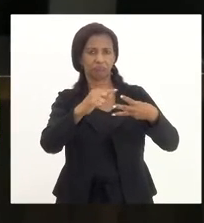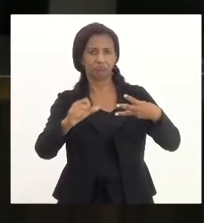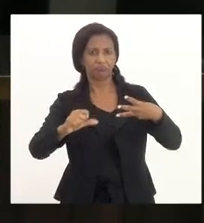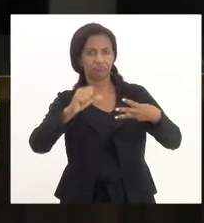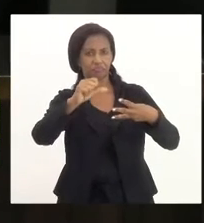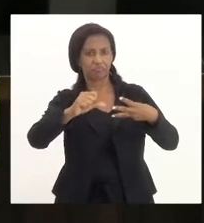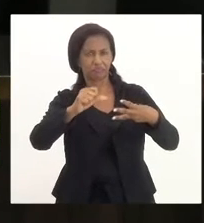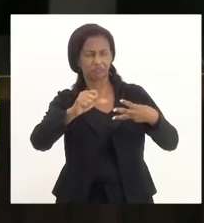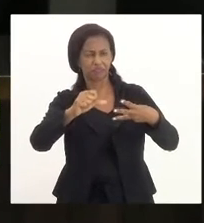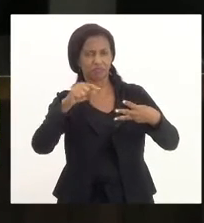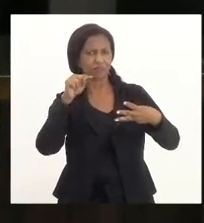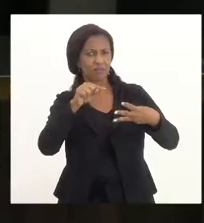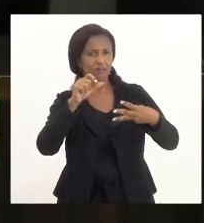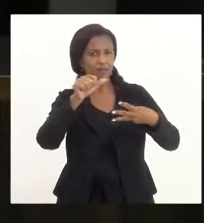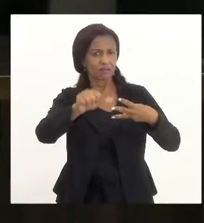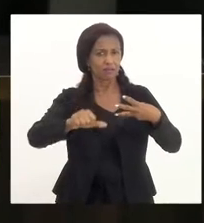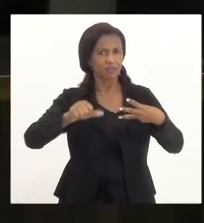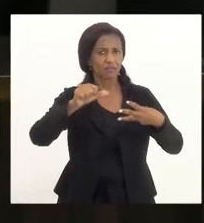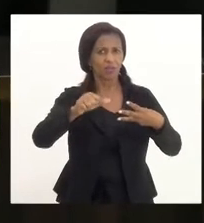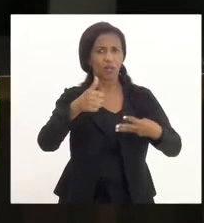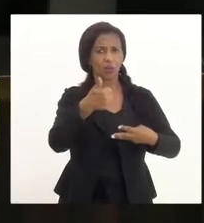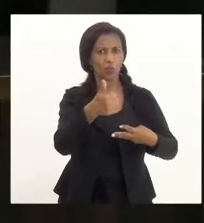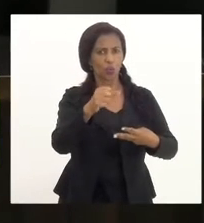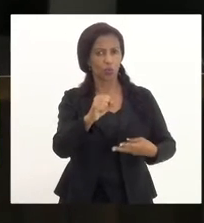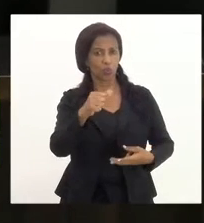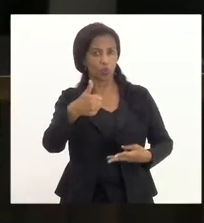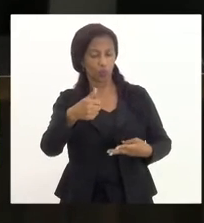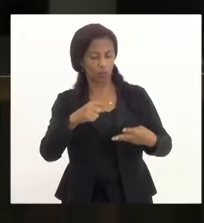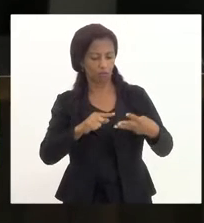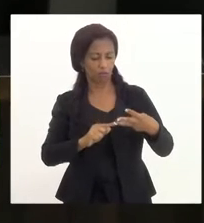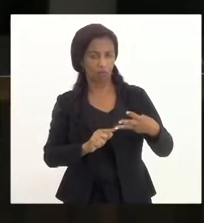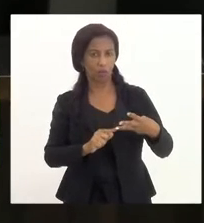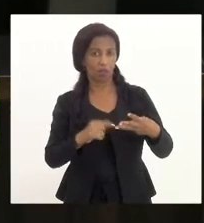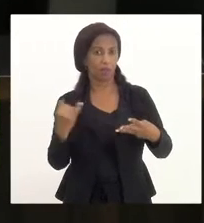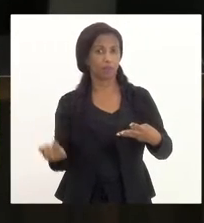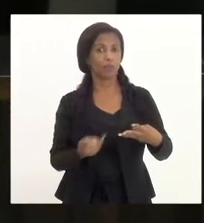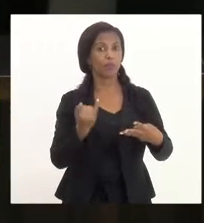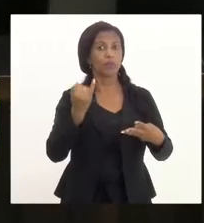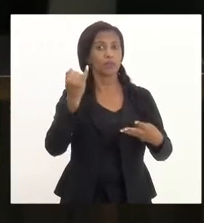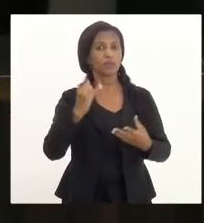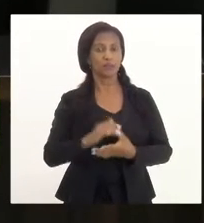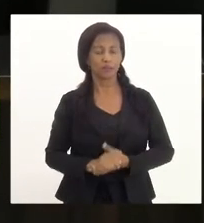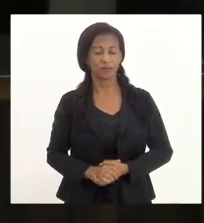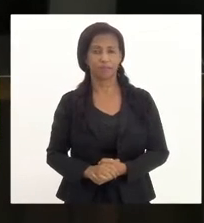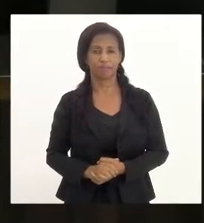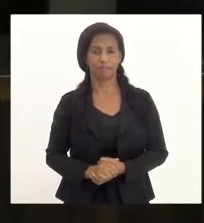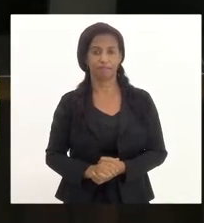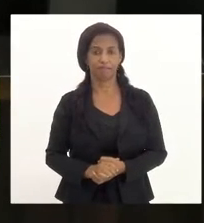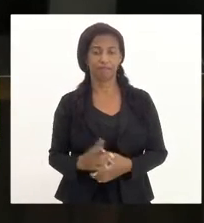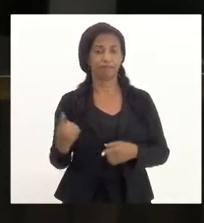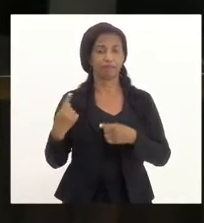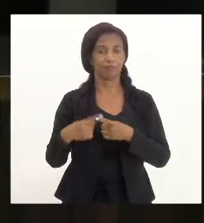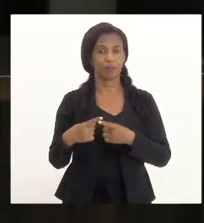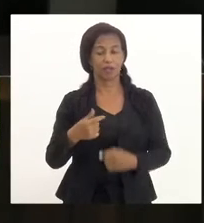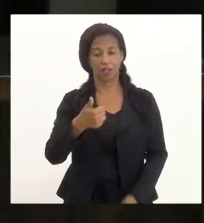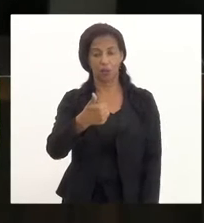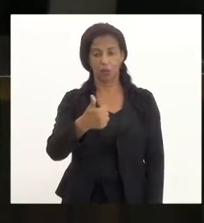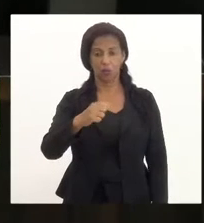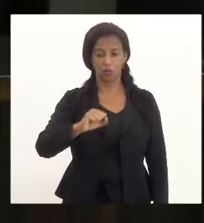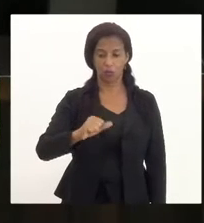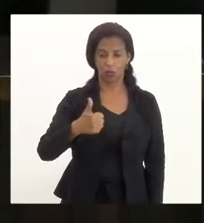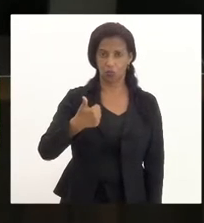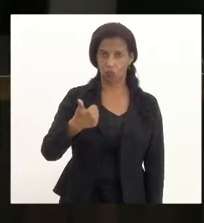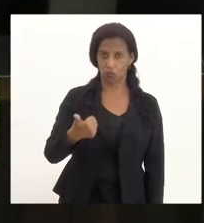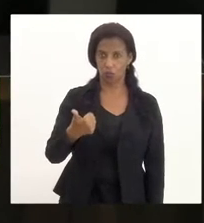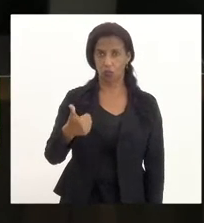Oi e a modificação da 181 é importante cima né porque a 181